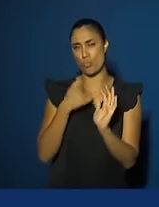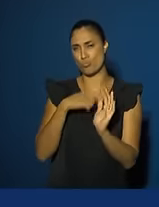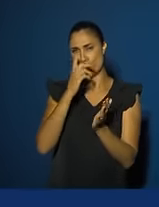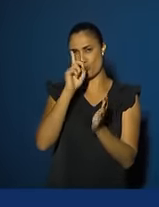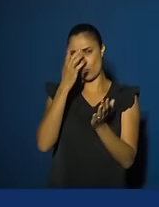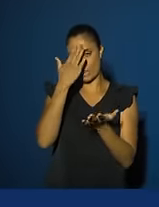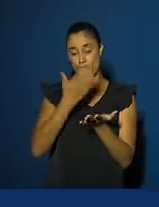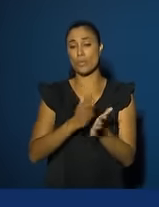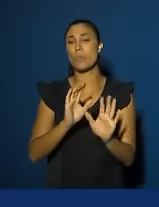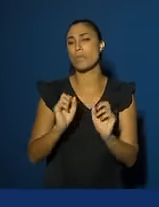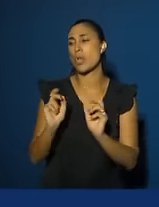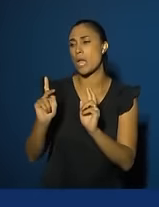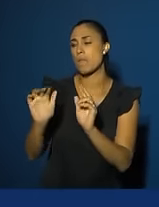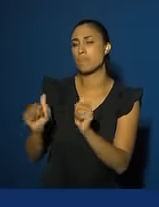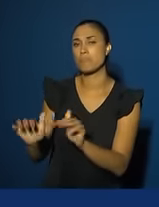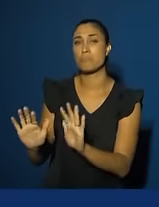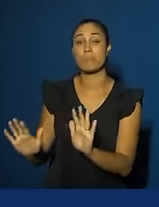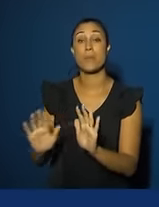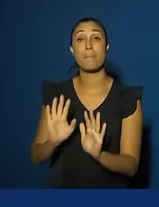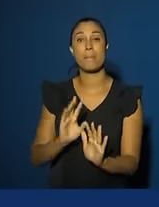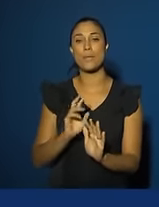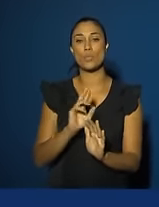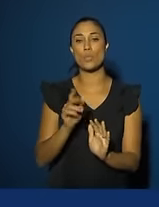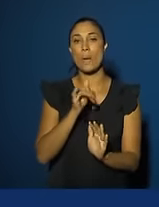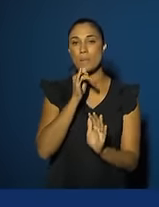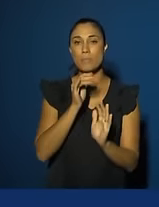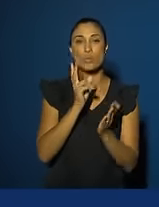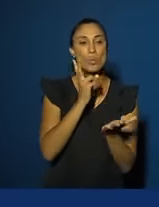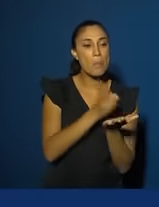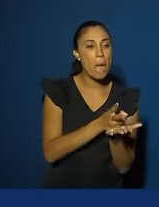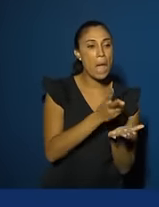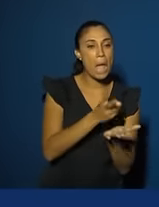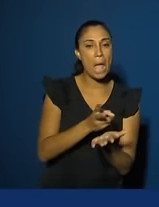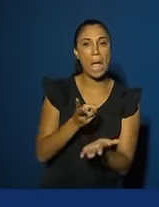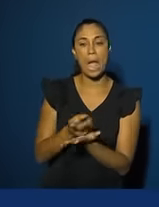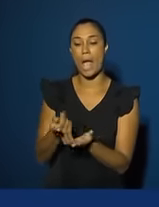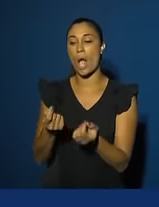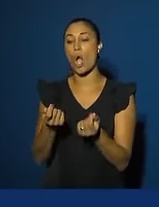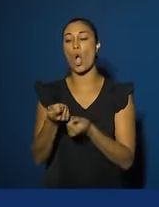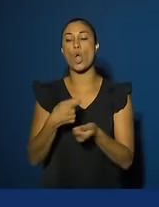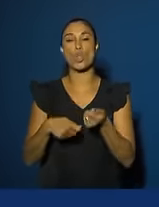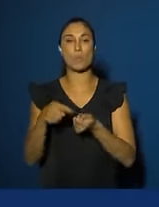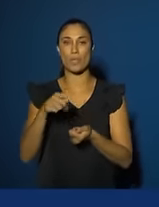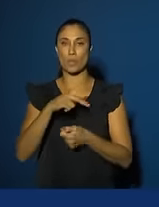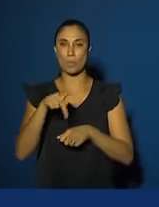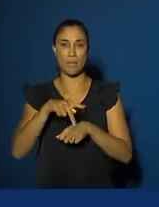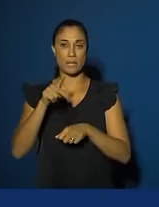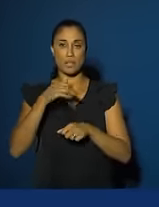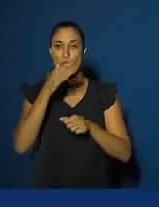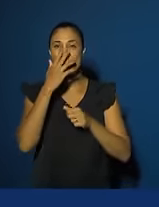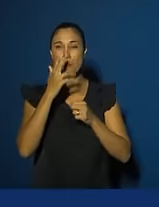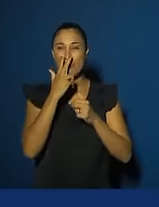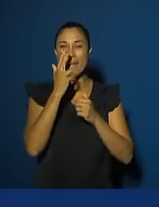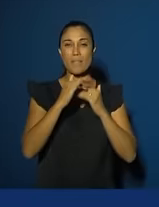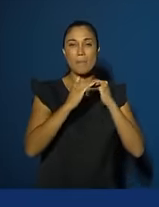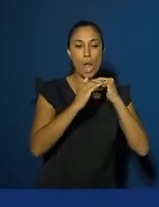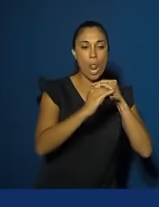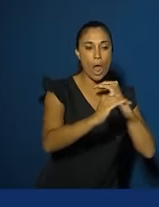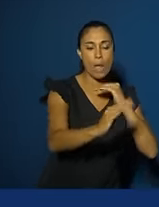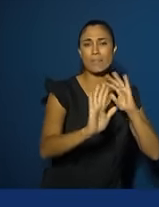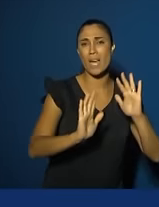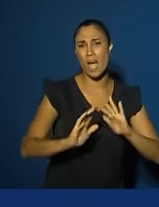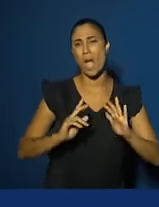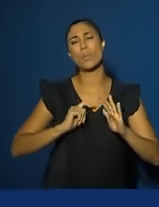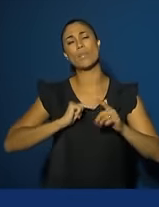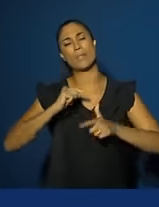acredito mas tudo bem agora nós não não tem tudo mais constante na vida Econômica no país as pessoas estão trabalhando